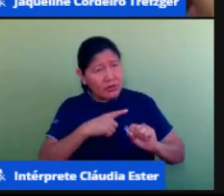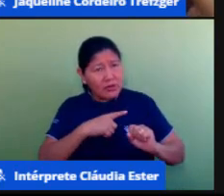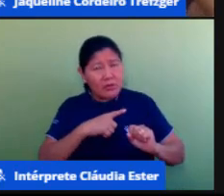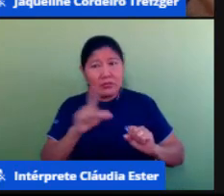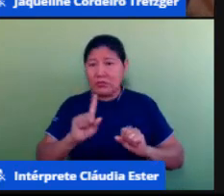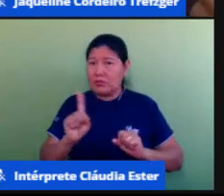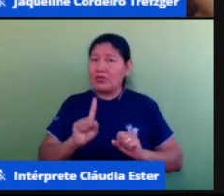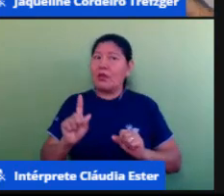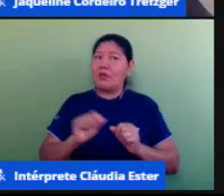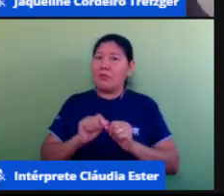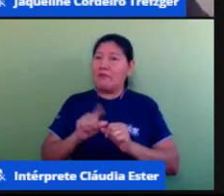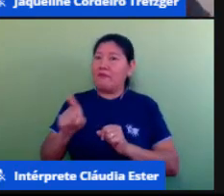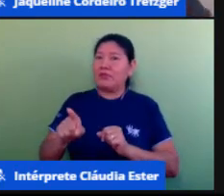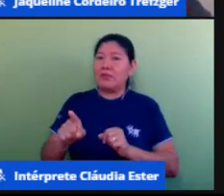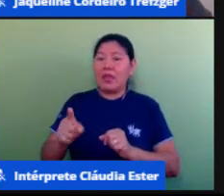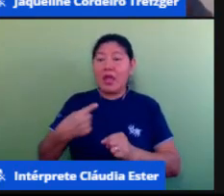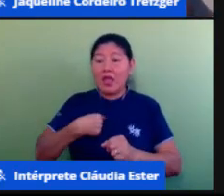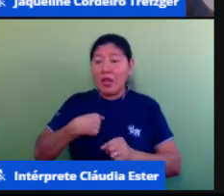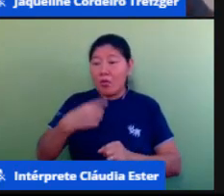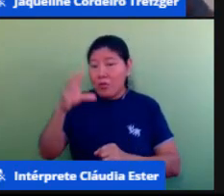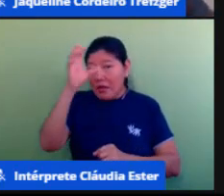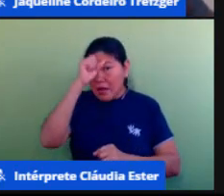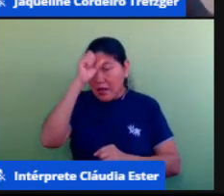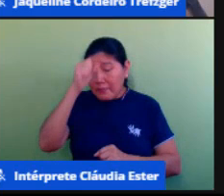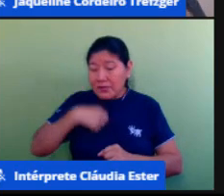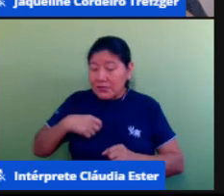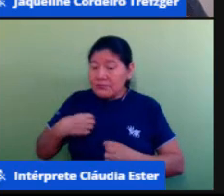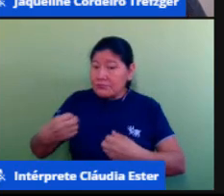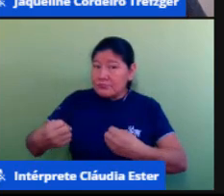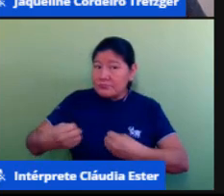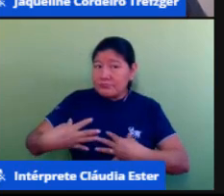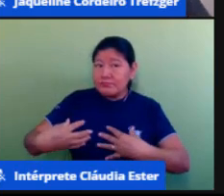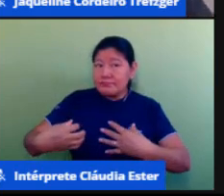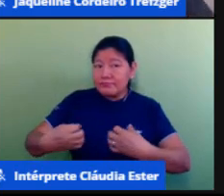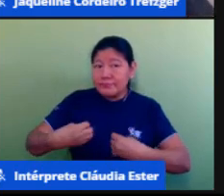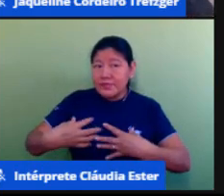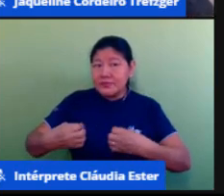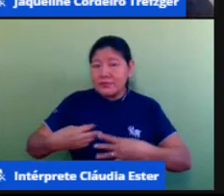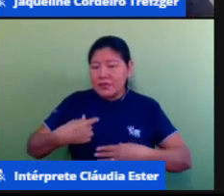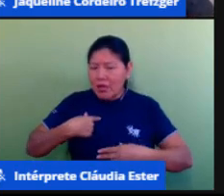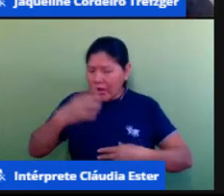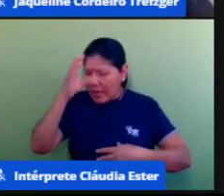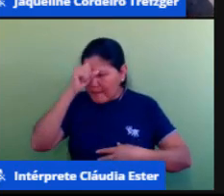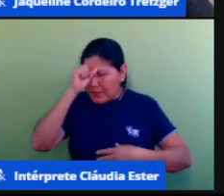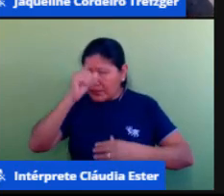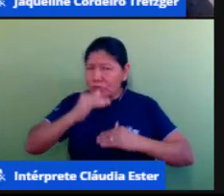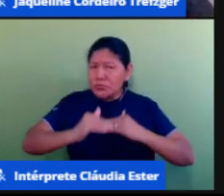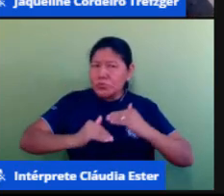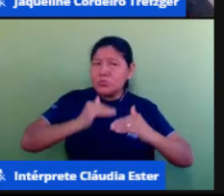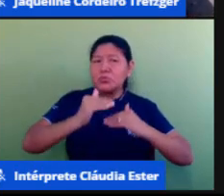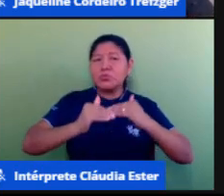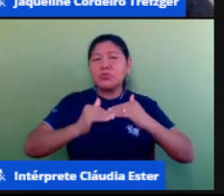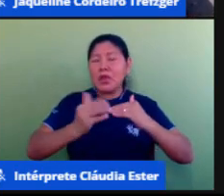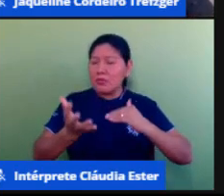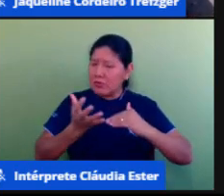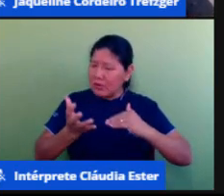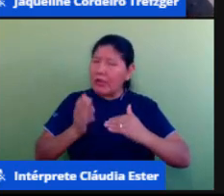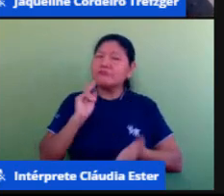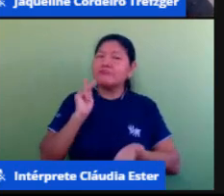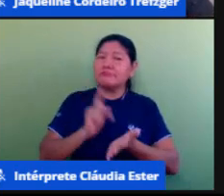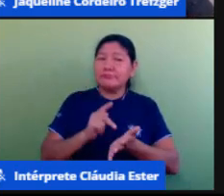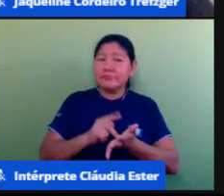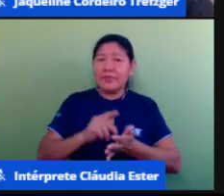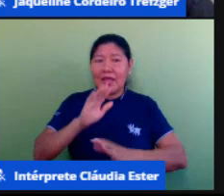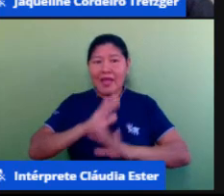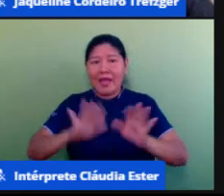para você, não. Você tem que pedir para ela poder te ajudar a aprender. Muitas pessoas querem que a